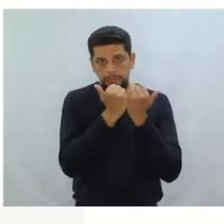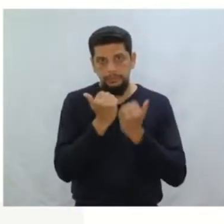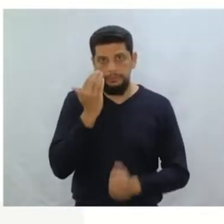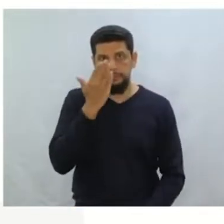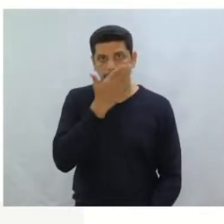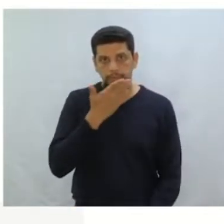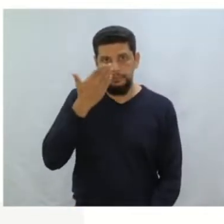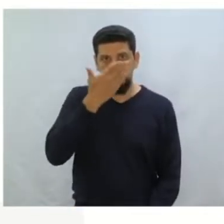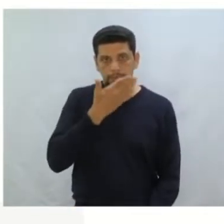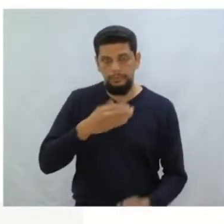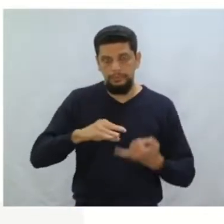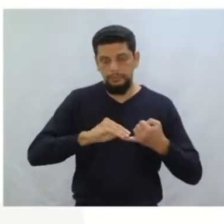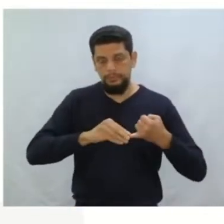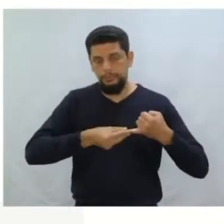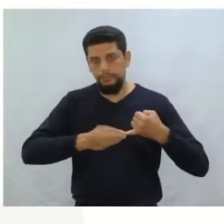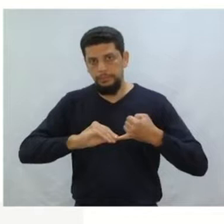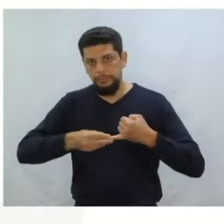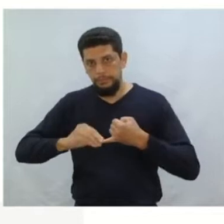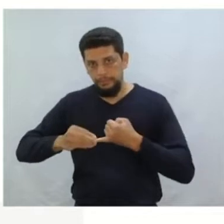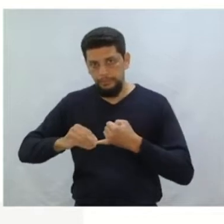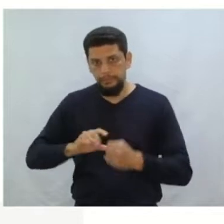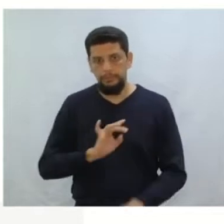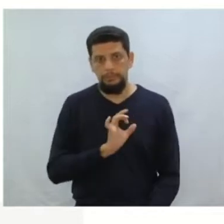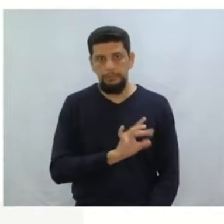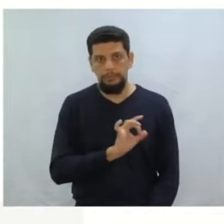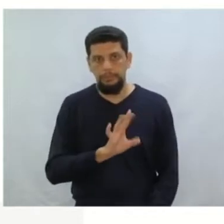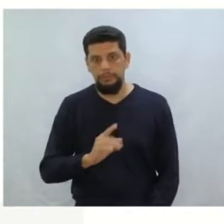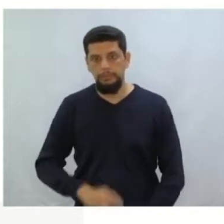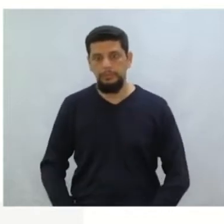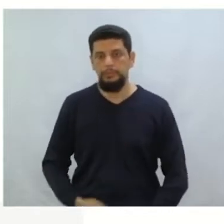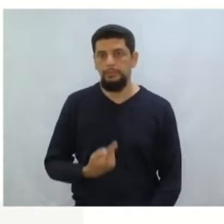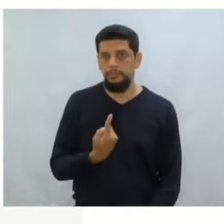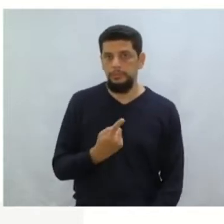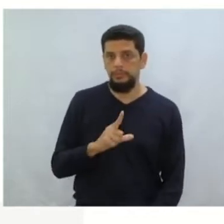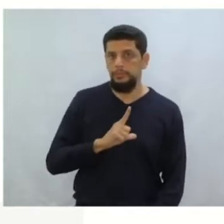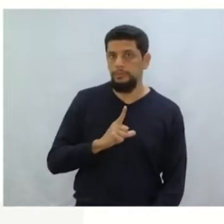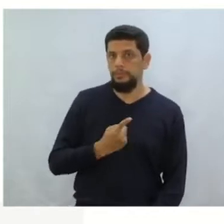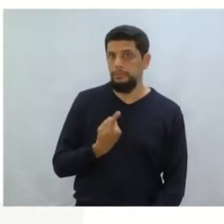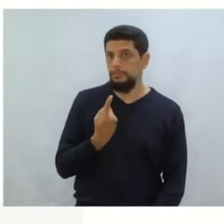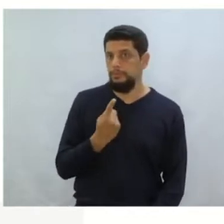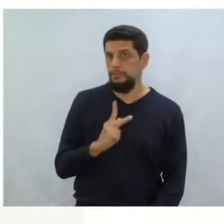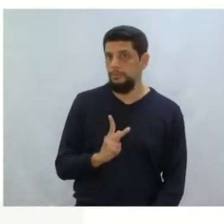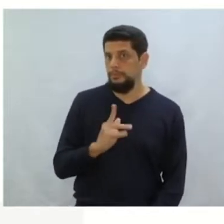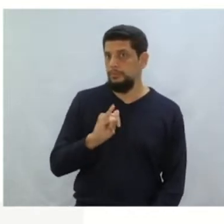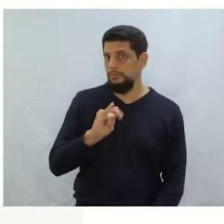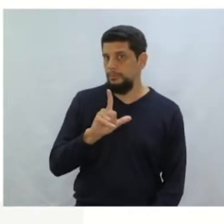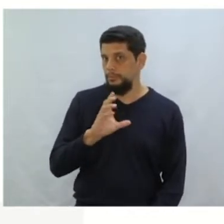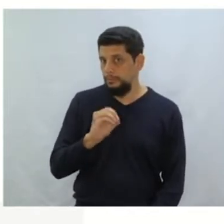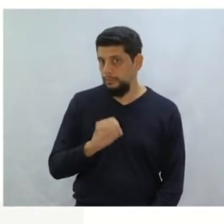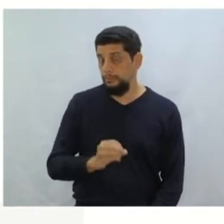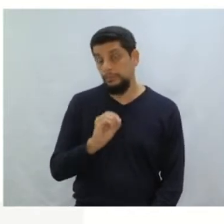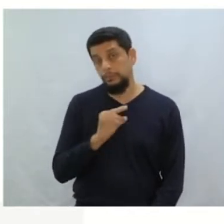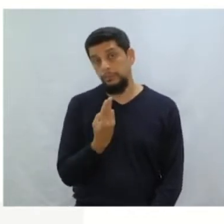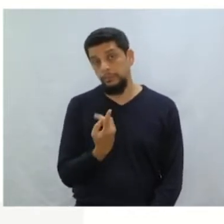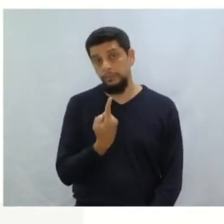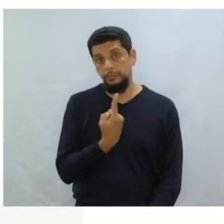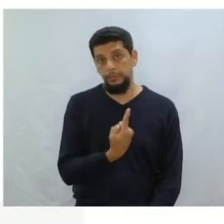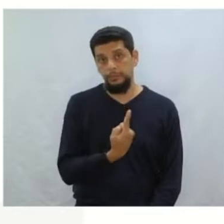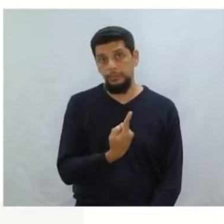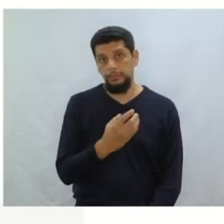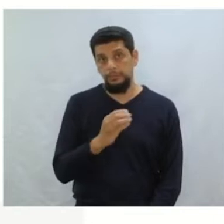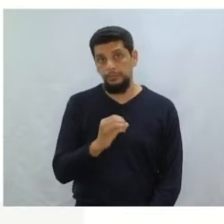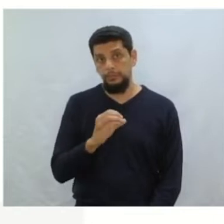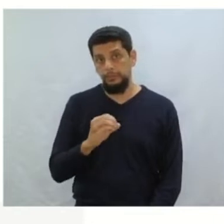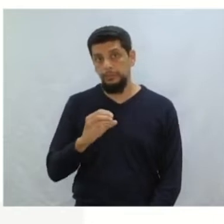de milho, açúcar e feijão. Cada um com 1 quilograma ou 1.000 gramas. Vamos